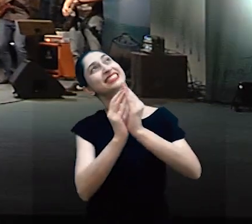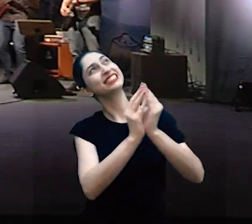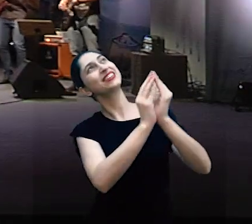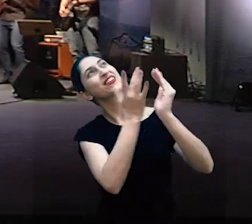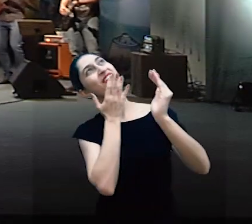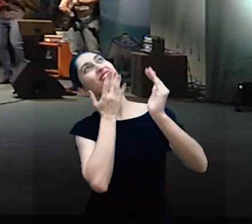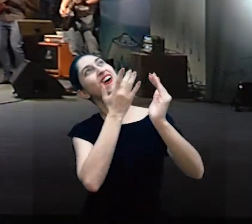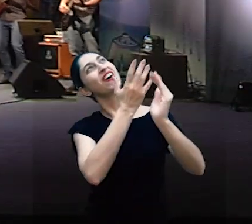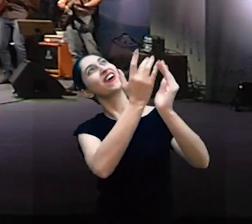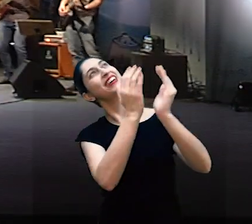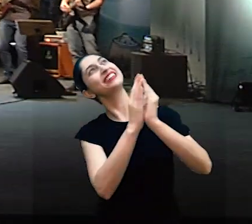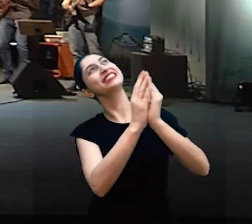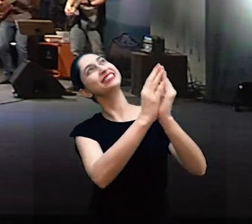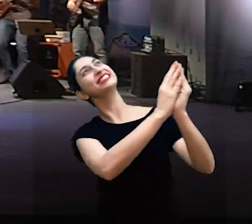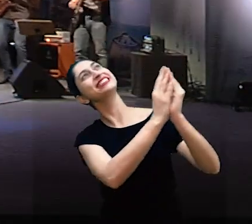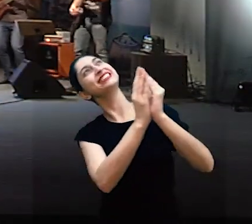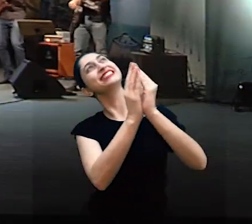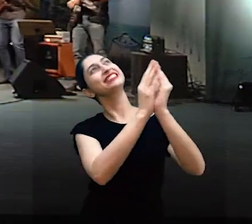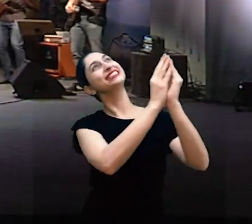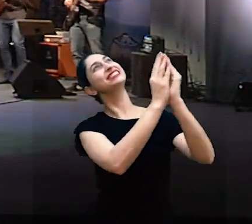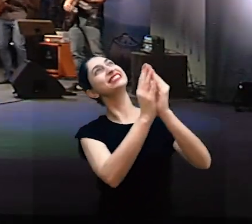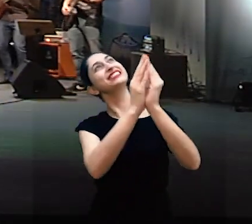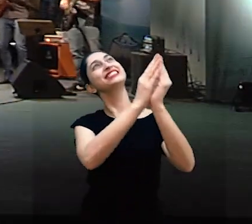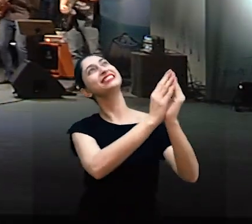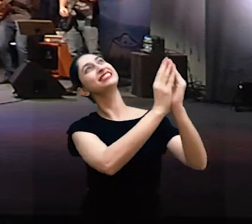de cor que lá no céu é